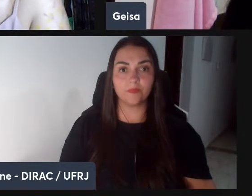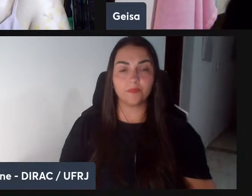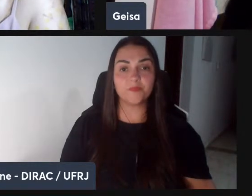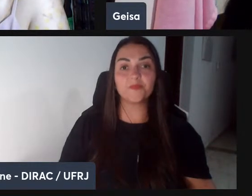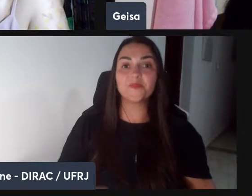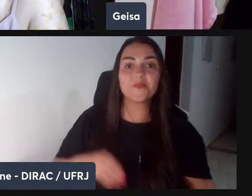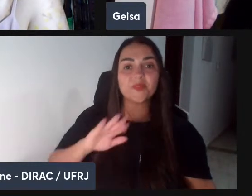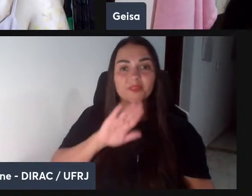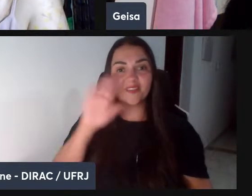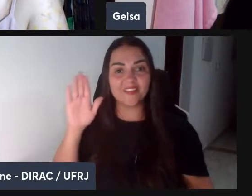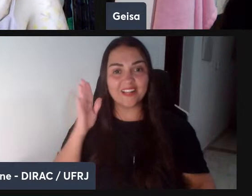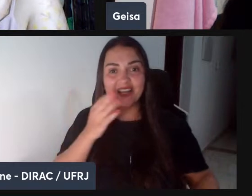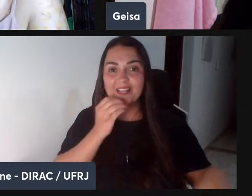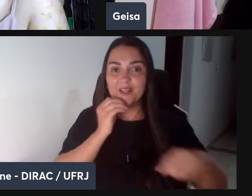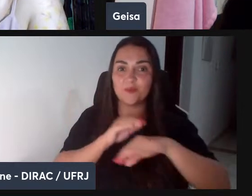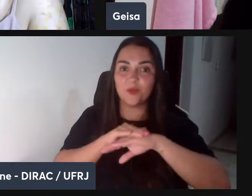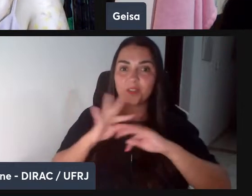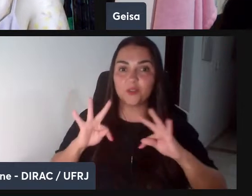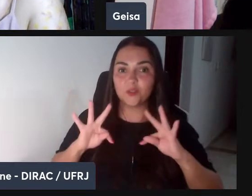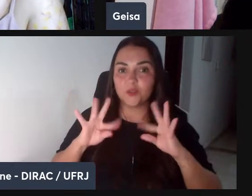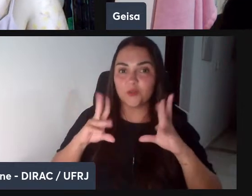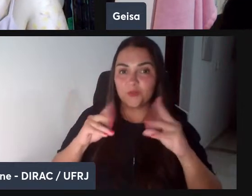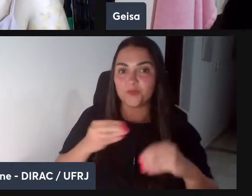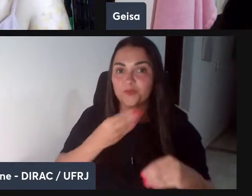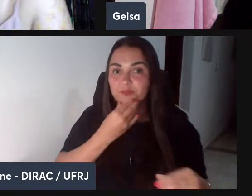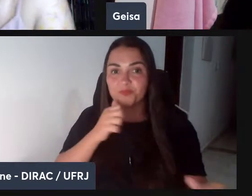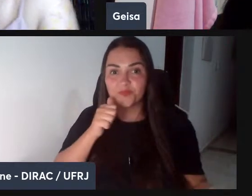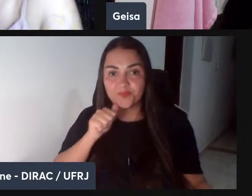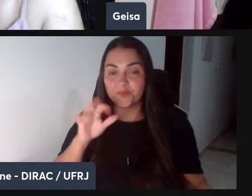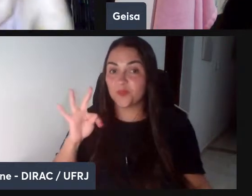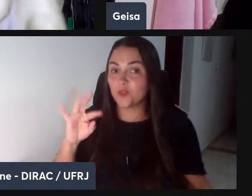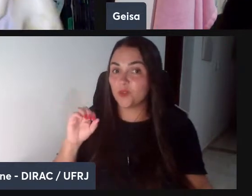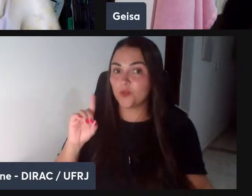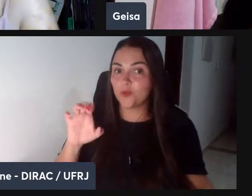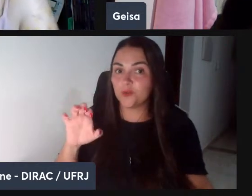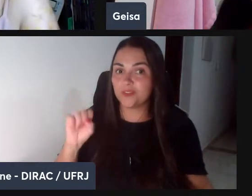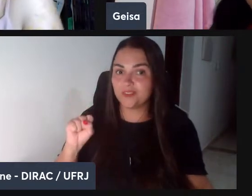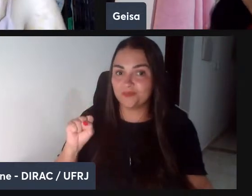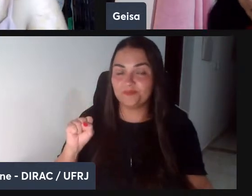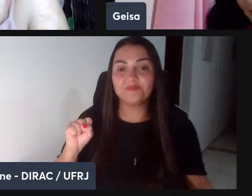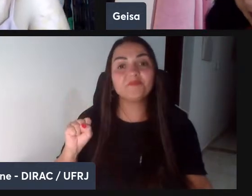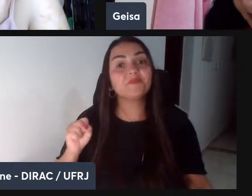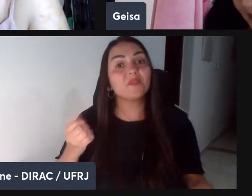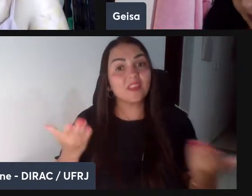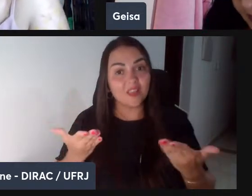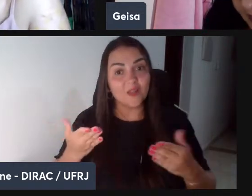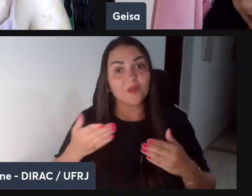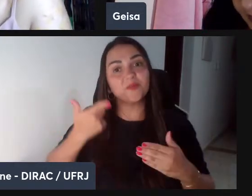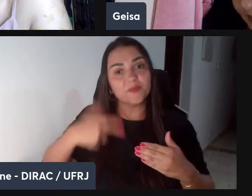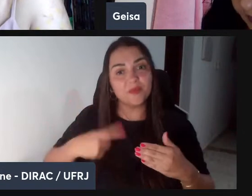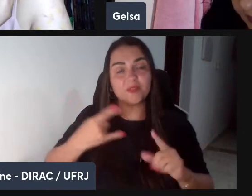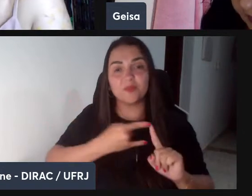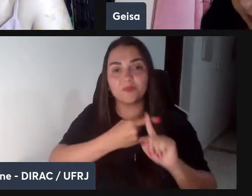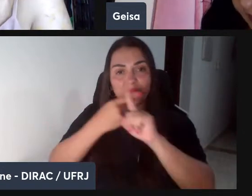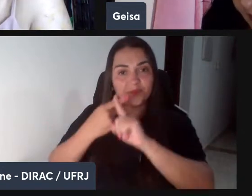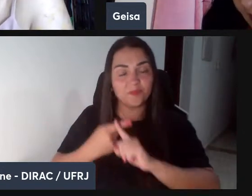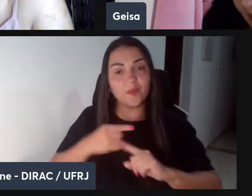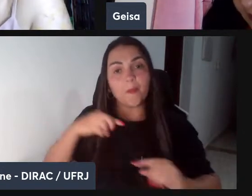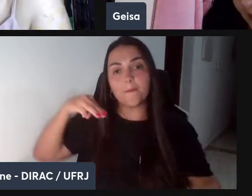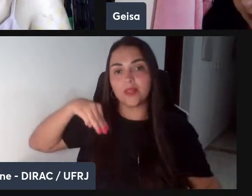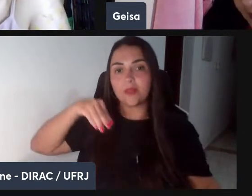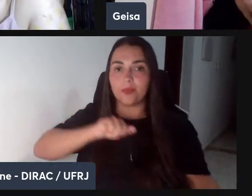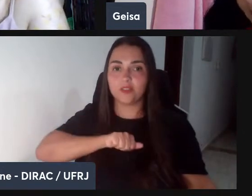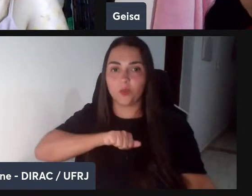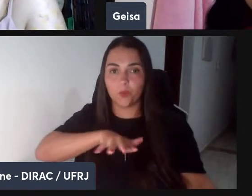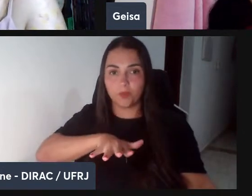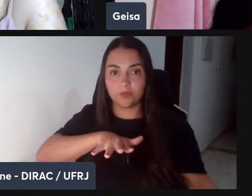Boa noite a todas, todos e todos. Estamos começando mais uma live do Matemática Queer. Essa live